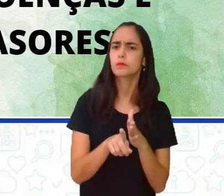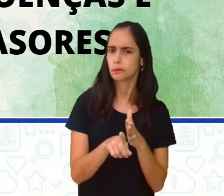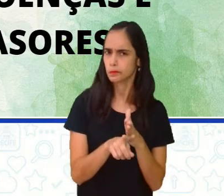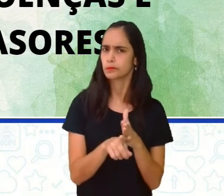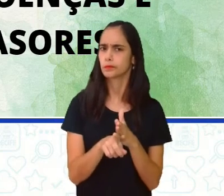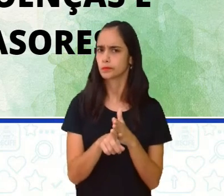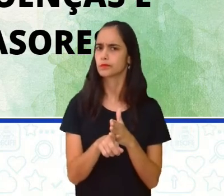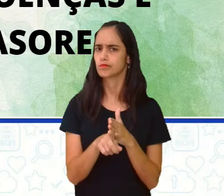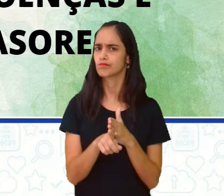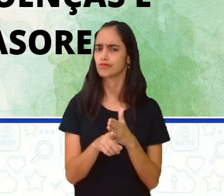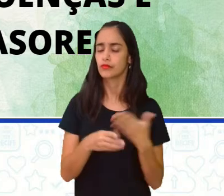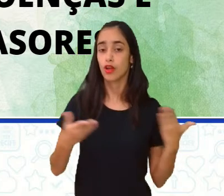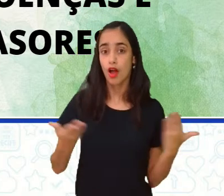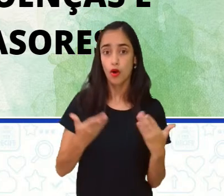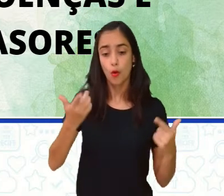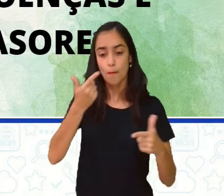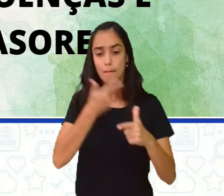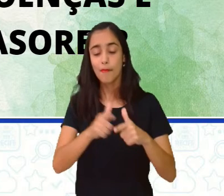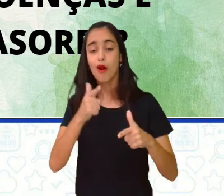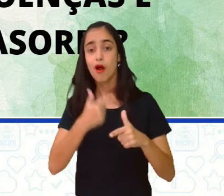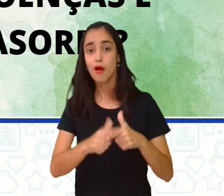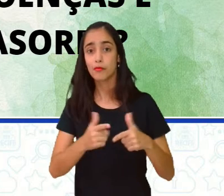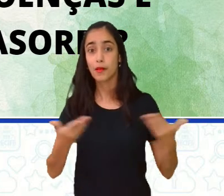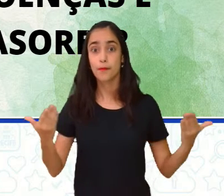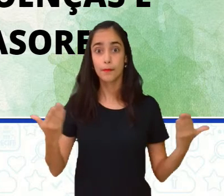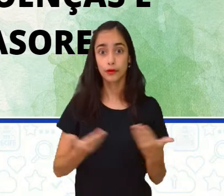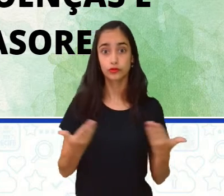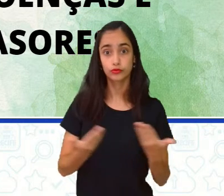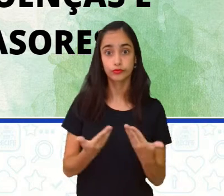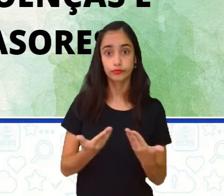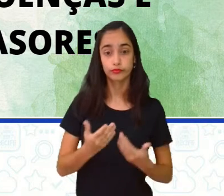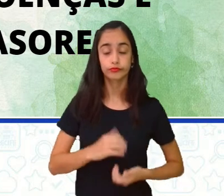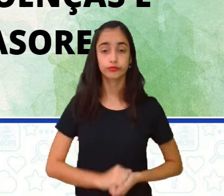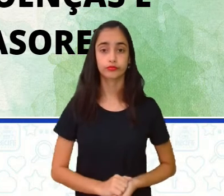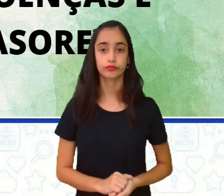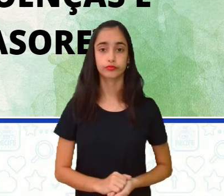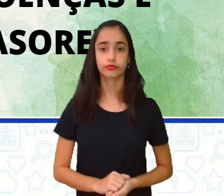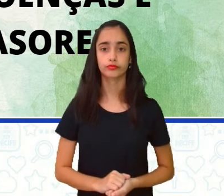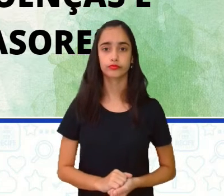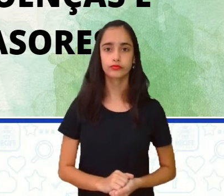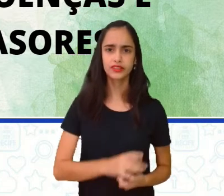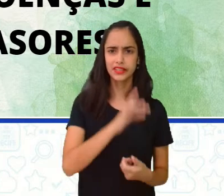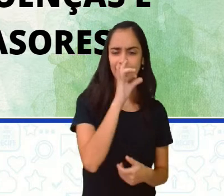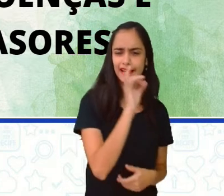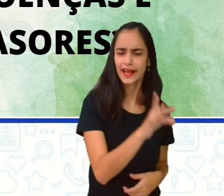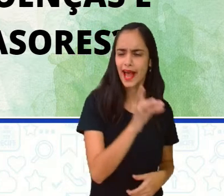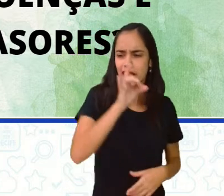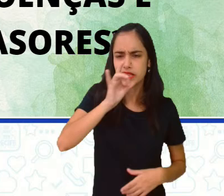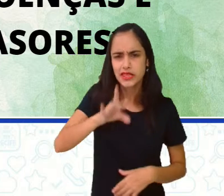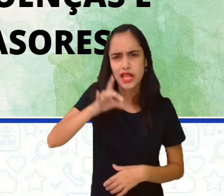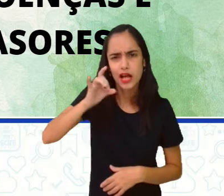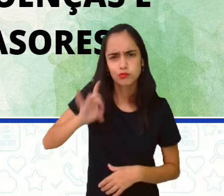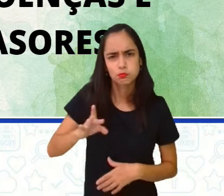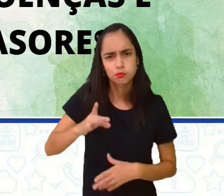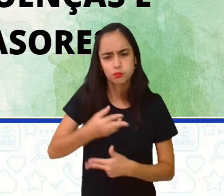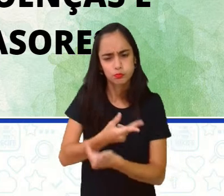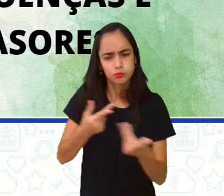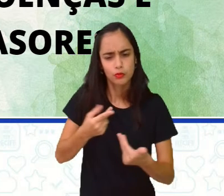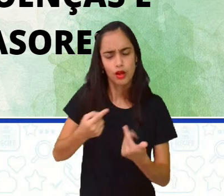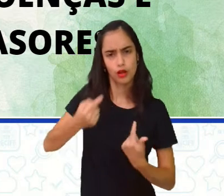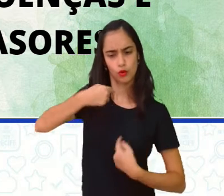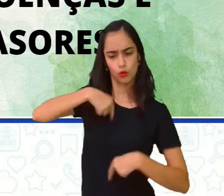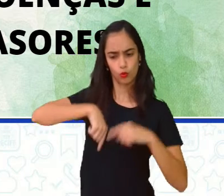né, seria a nossa situação problema. Qual é o nosso questionamento de hoje? Como cada um dos nossos órgãos se defende de